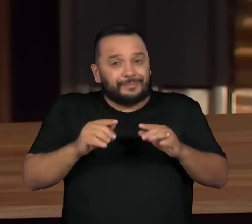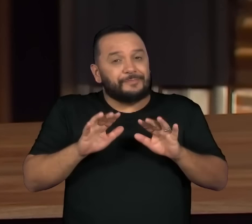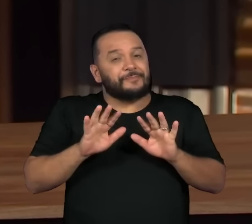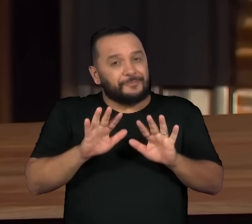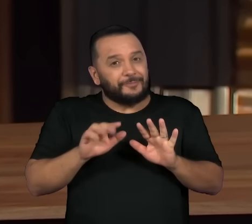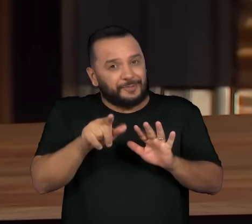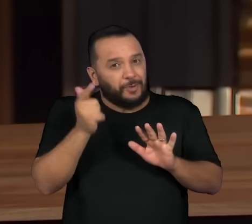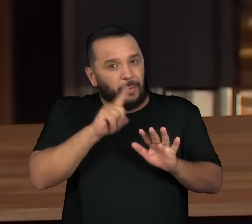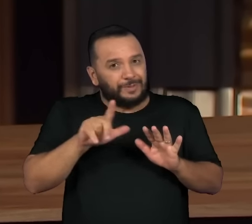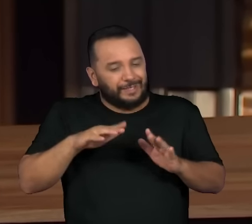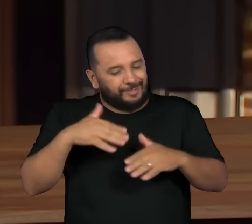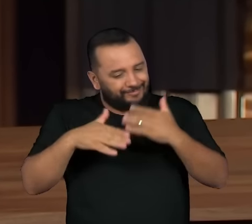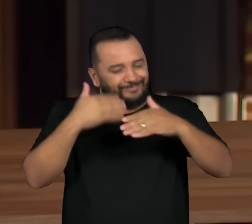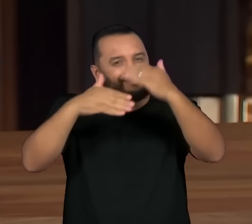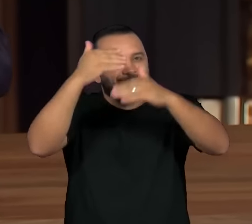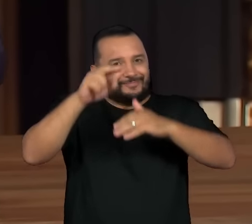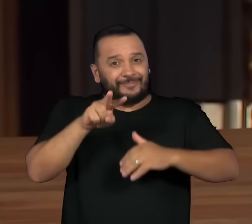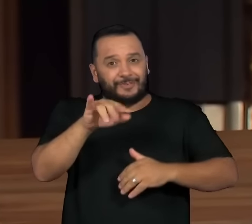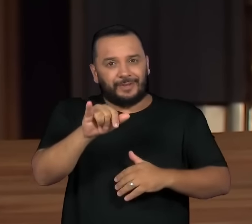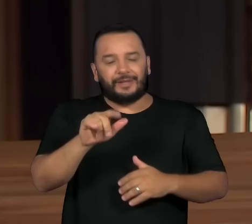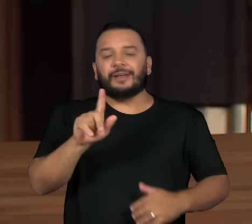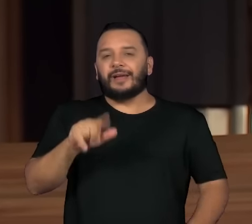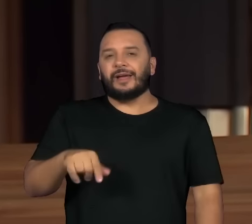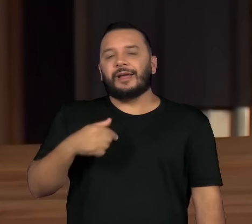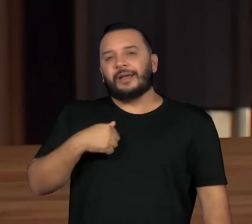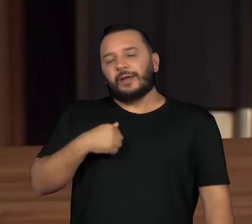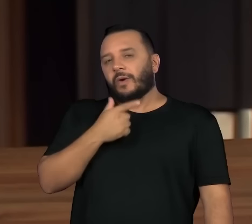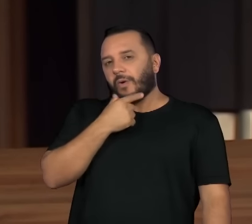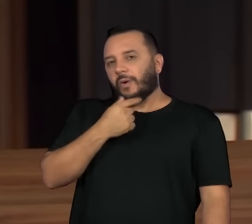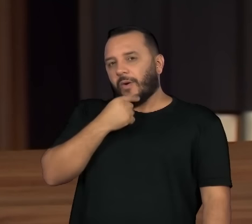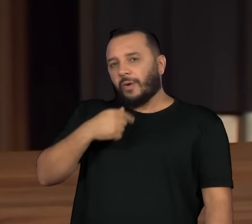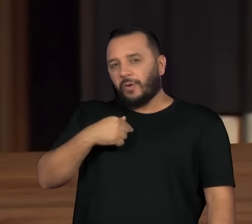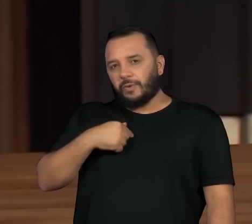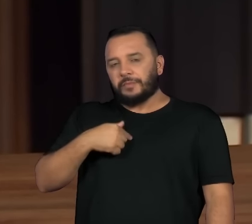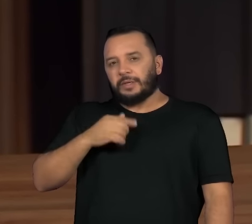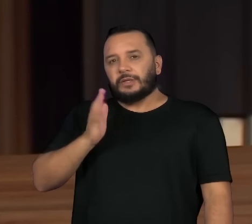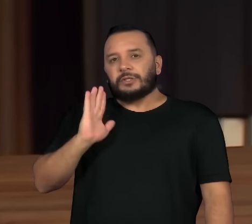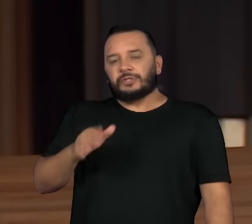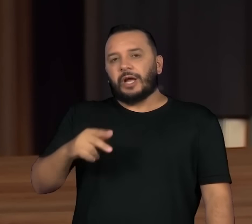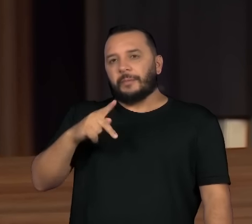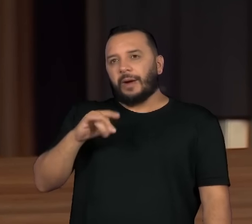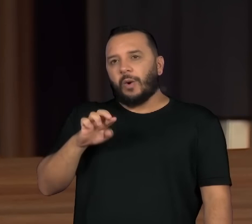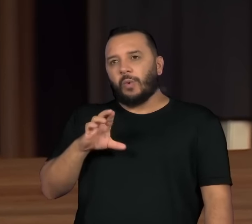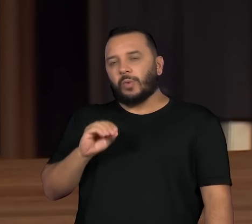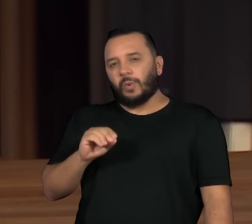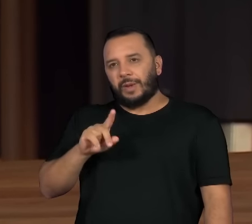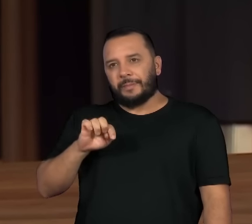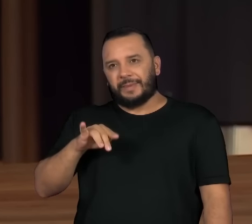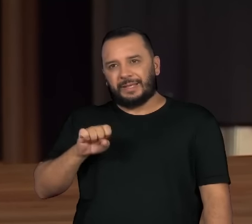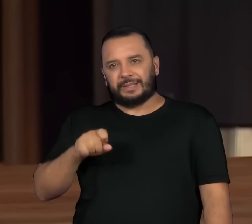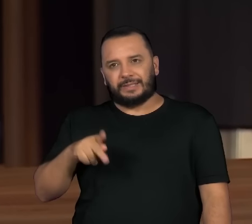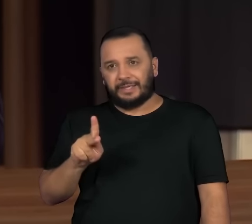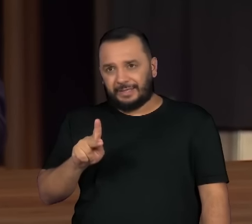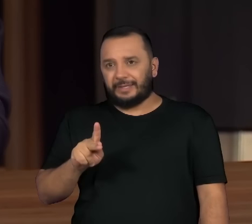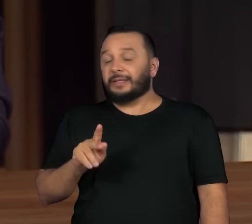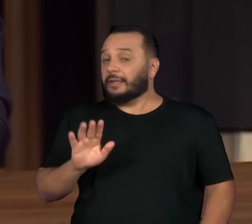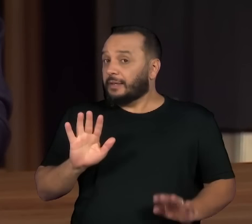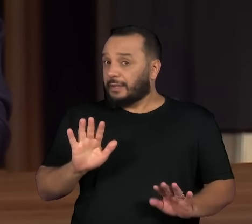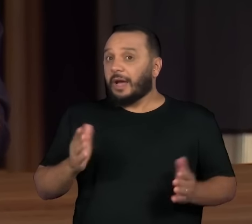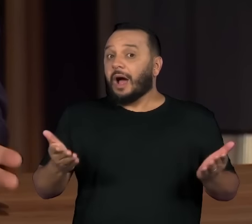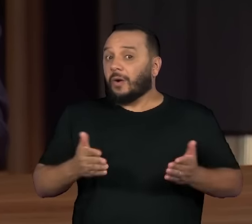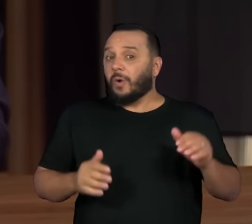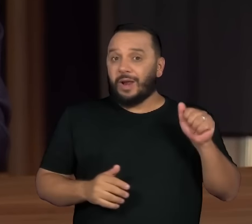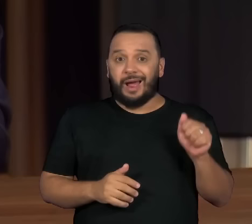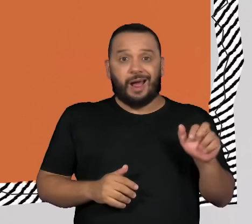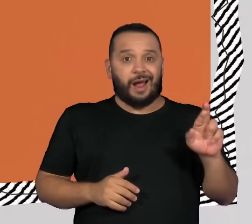além. Essa é do Paulo Leminski, um samurai de lâmina afiada. Já Arlindo,